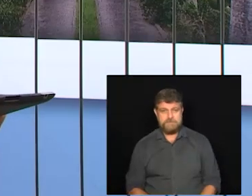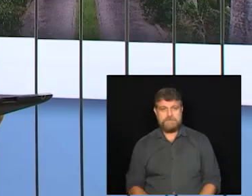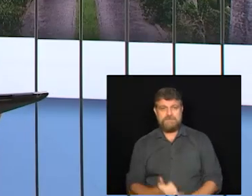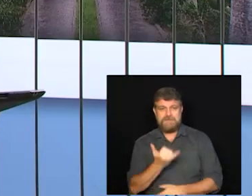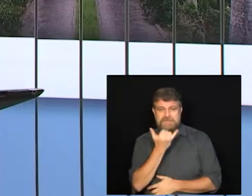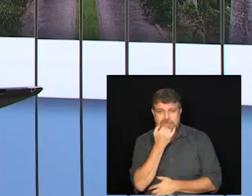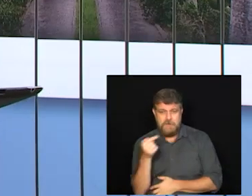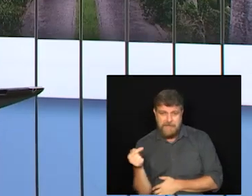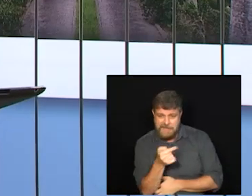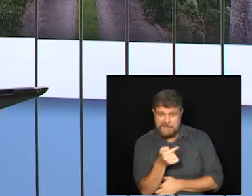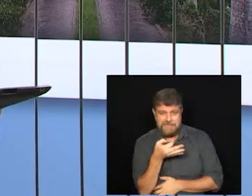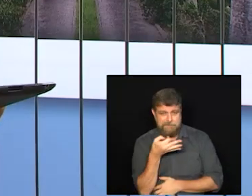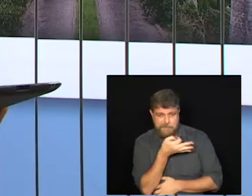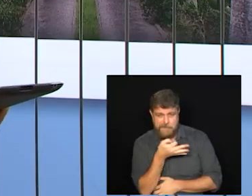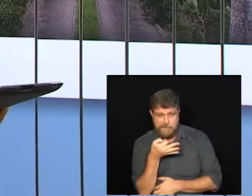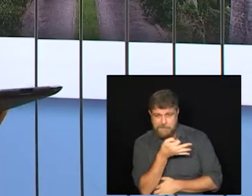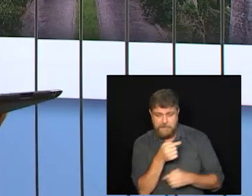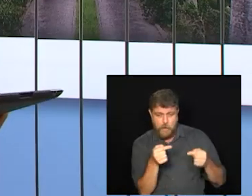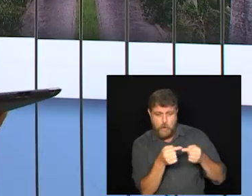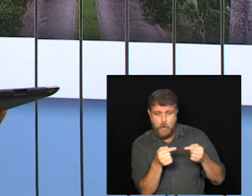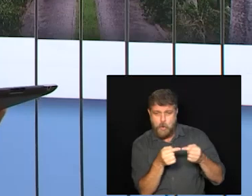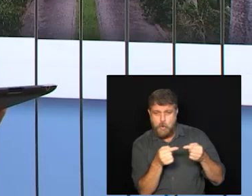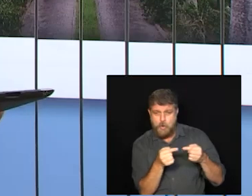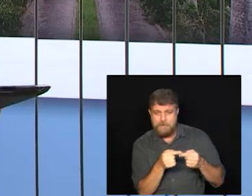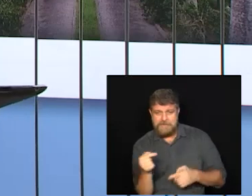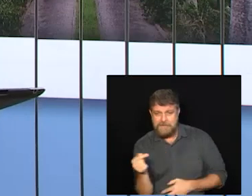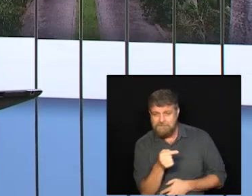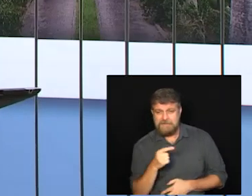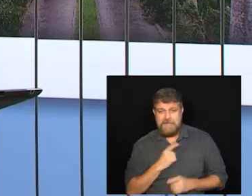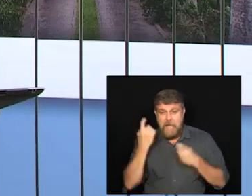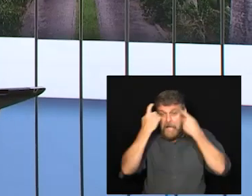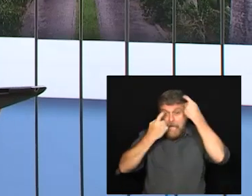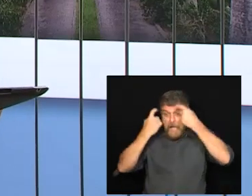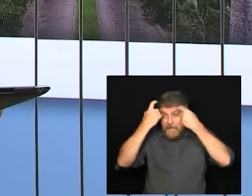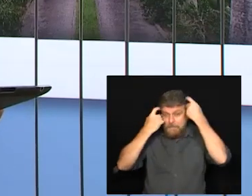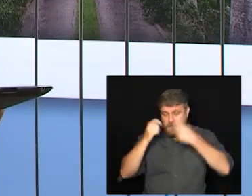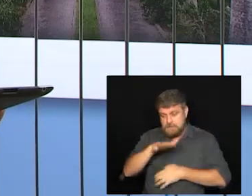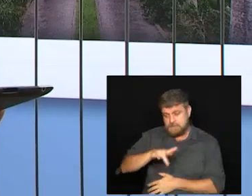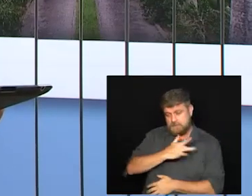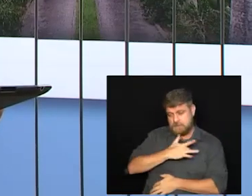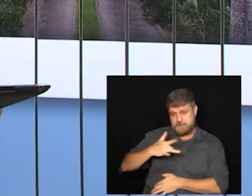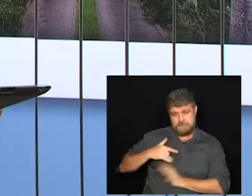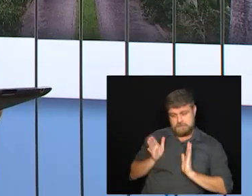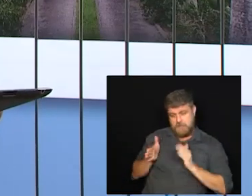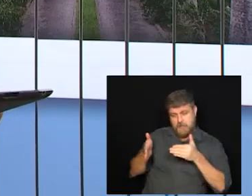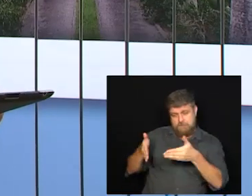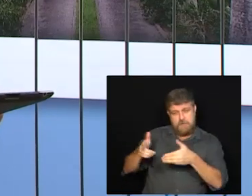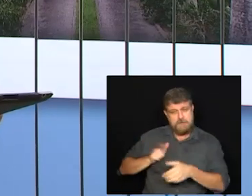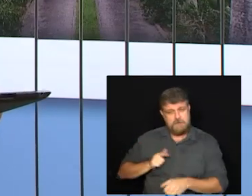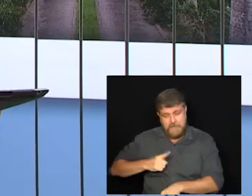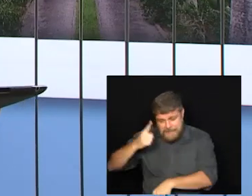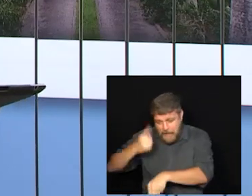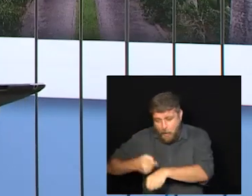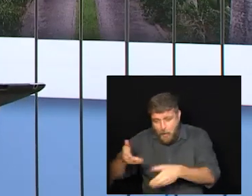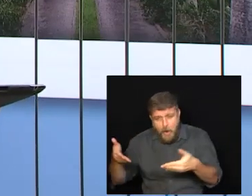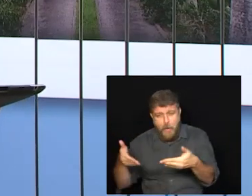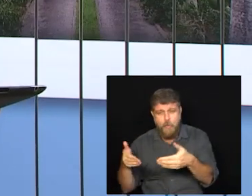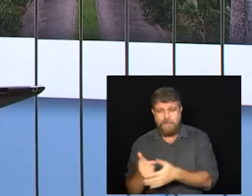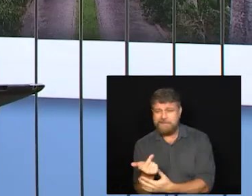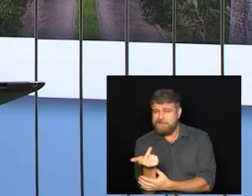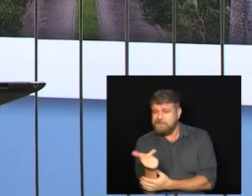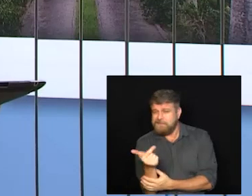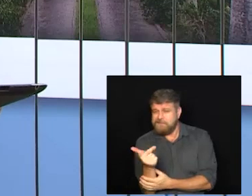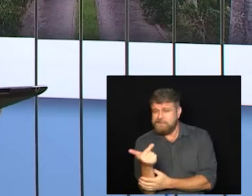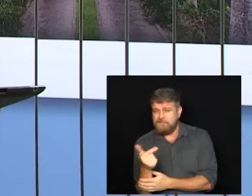Desculpa, essa fala aí, na verdade, é a fala da preocupação da saúde, justamente para que, neste momento, não